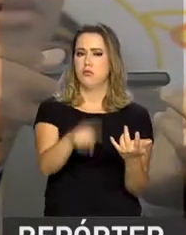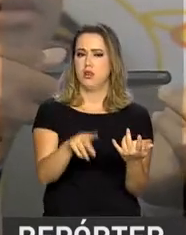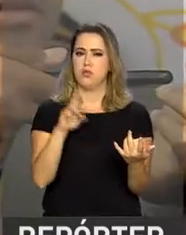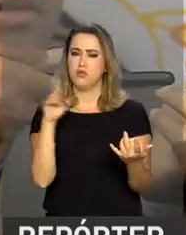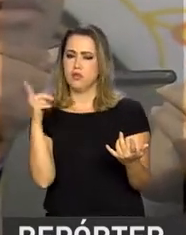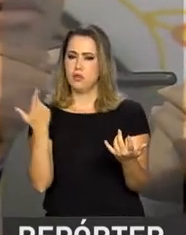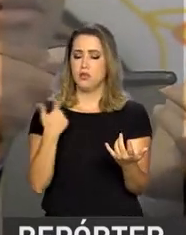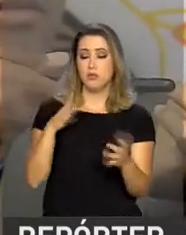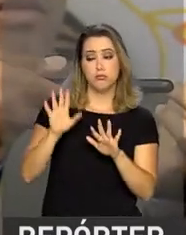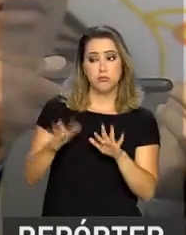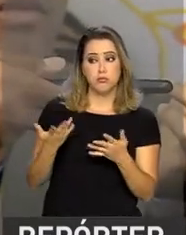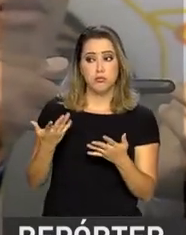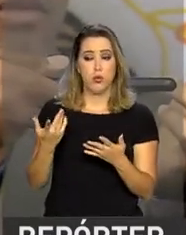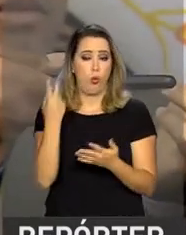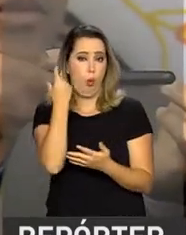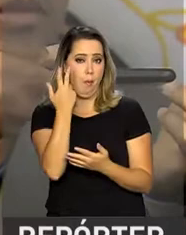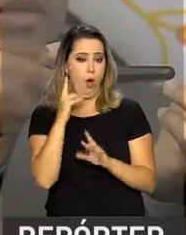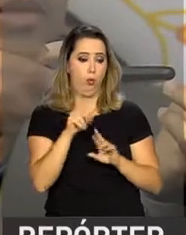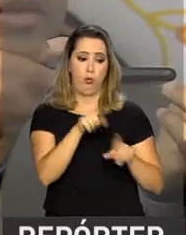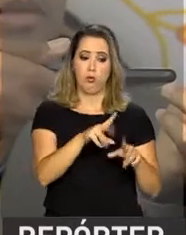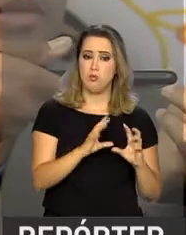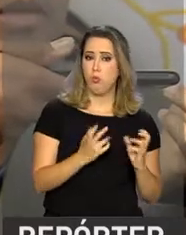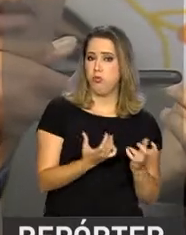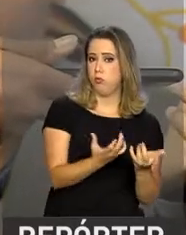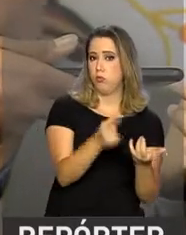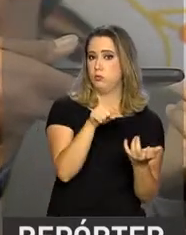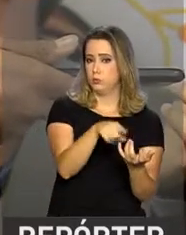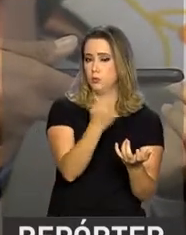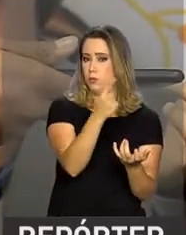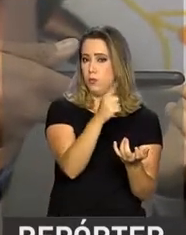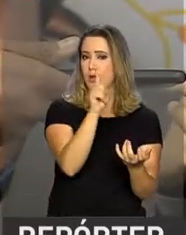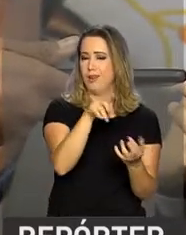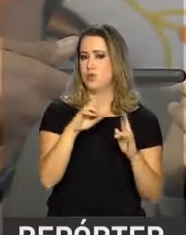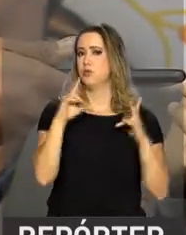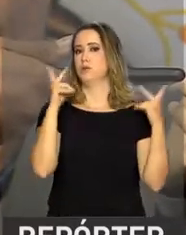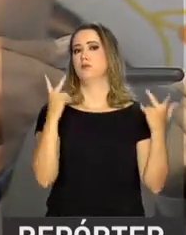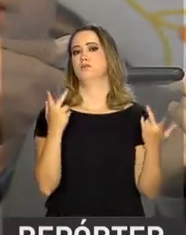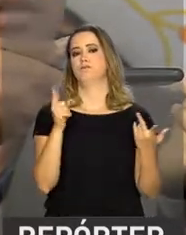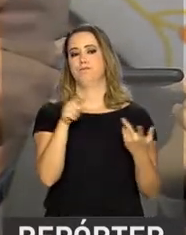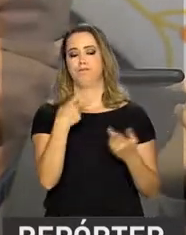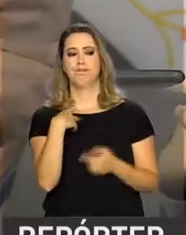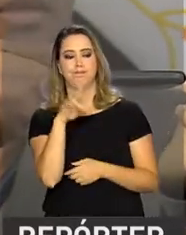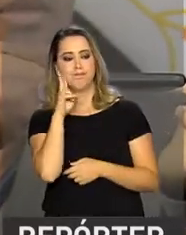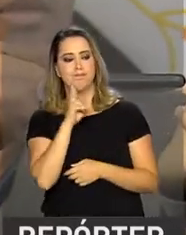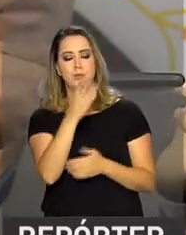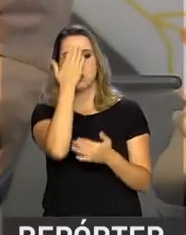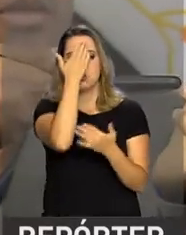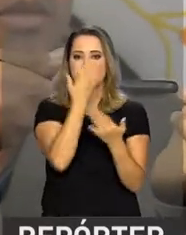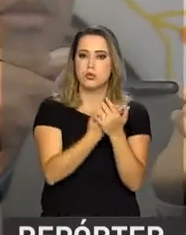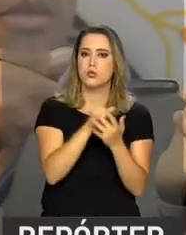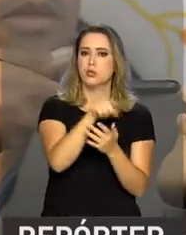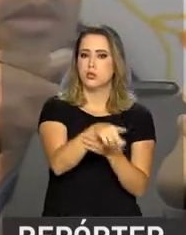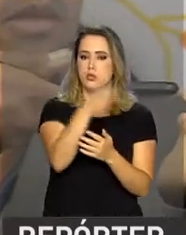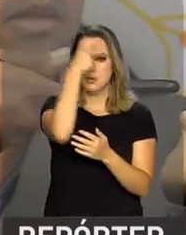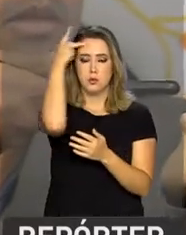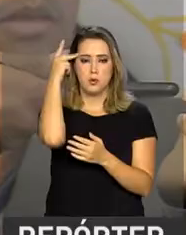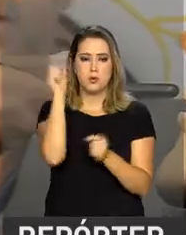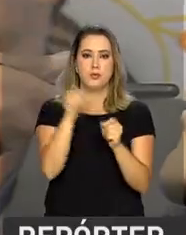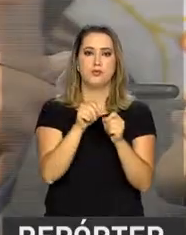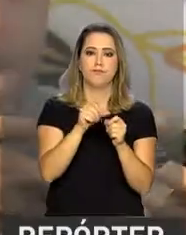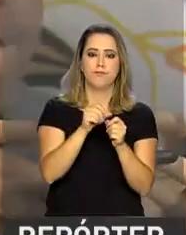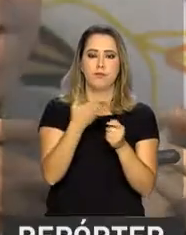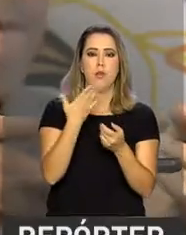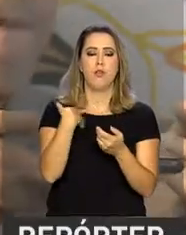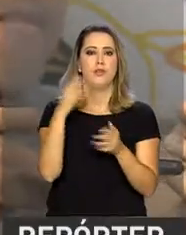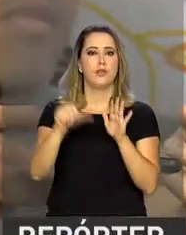foco normal, o que nos leva a crer que tenha sido, de fato, alguns desses focos provocados de forma